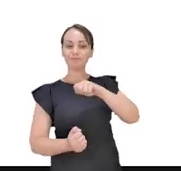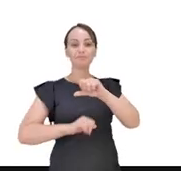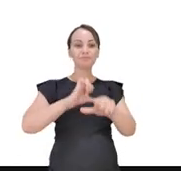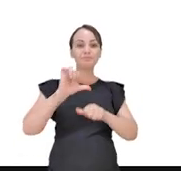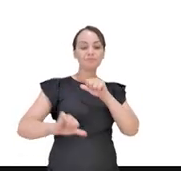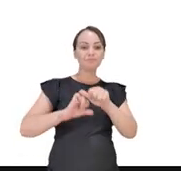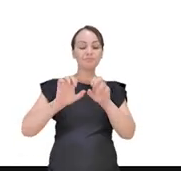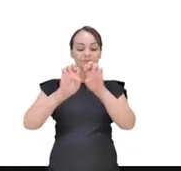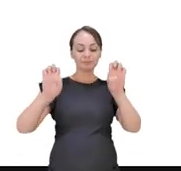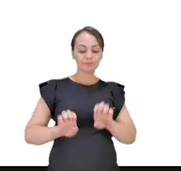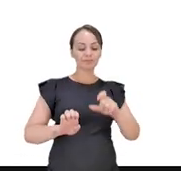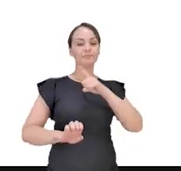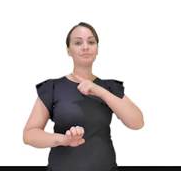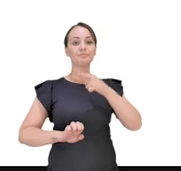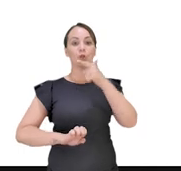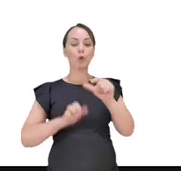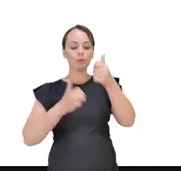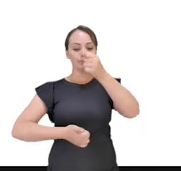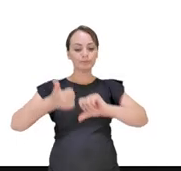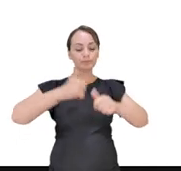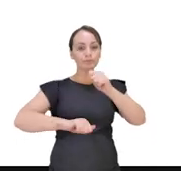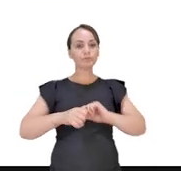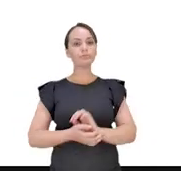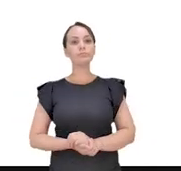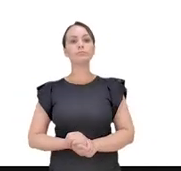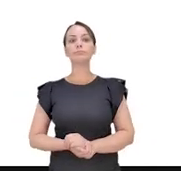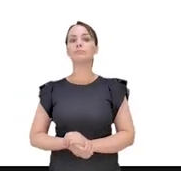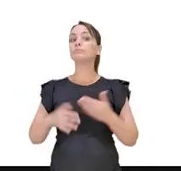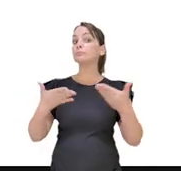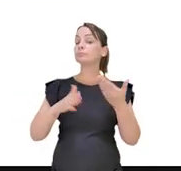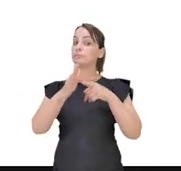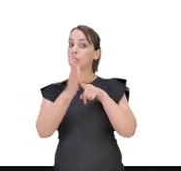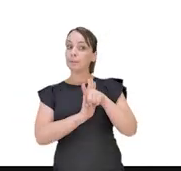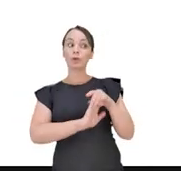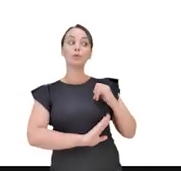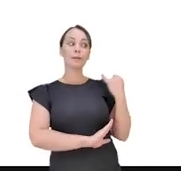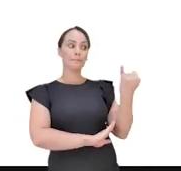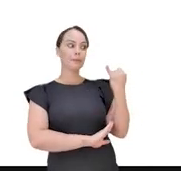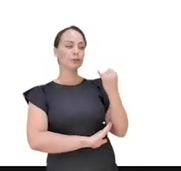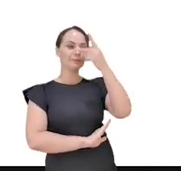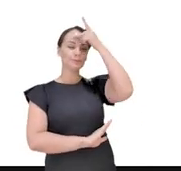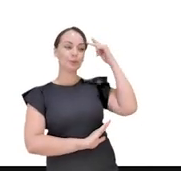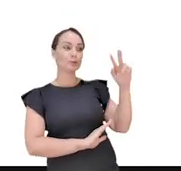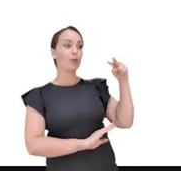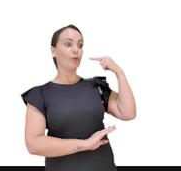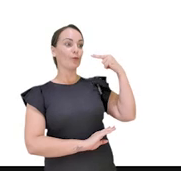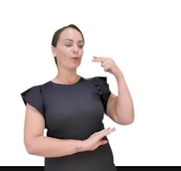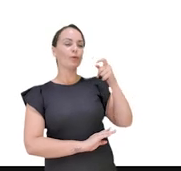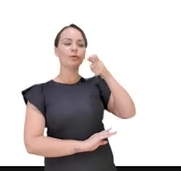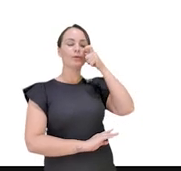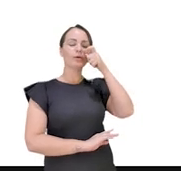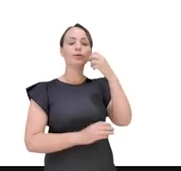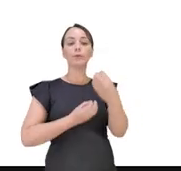desse polímero adicionando outras substâncias. Agora, eu queria fazer uma pergunta importante para a garotada que está assistindo a gente.